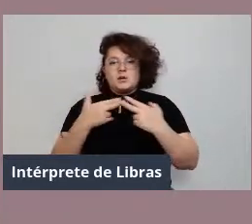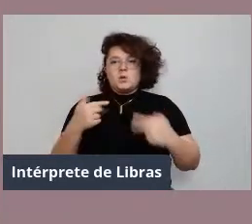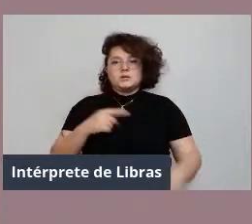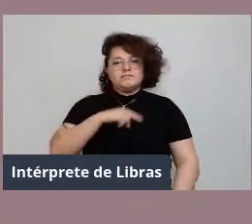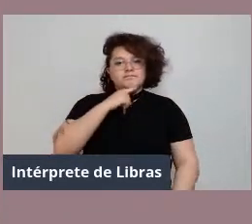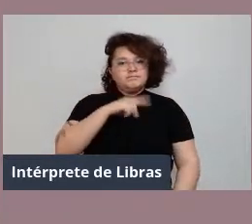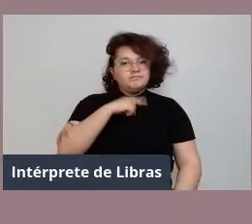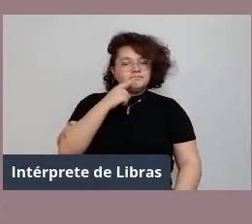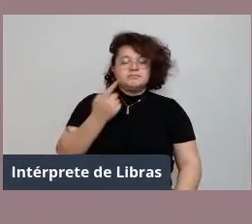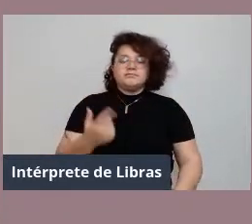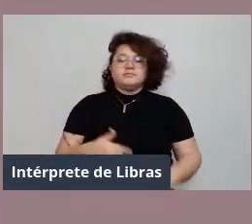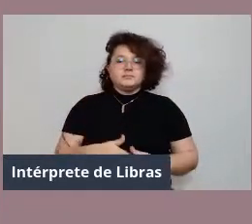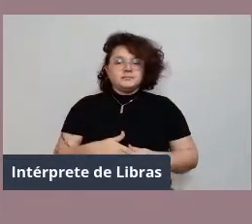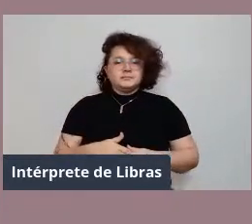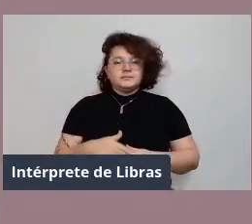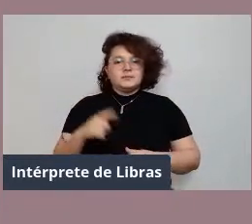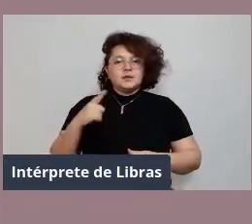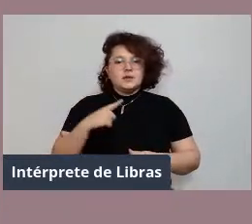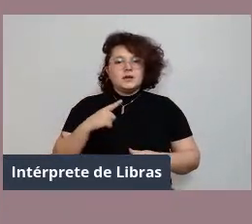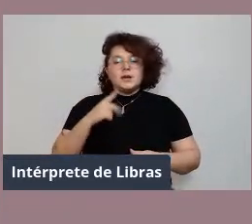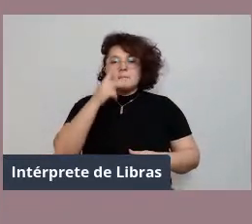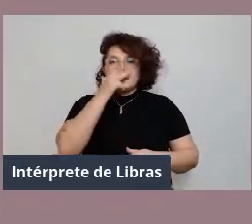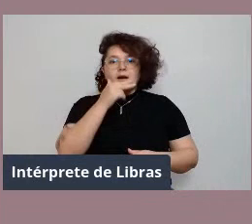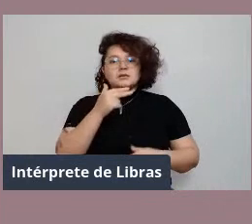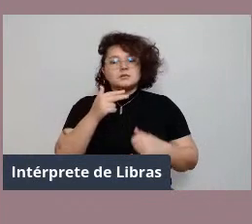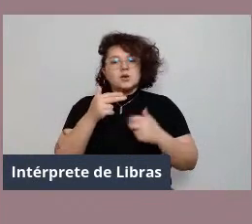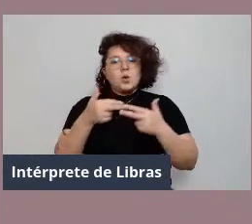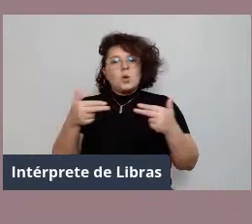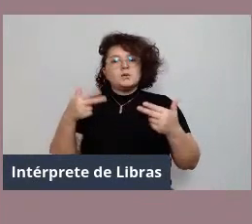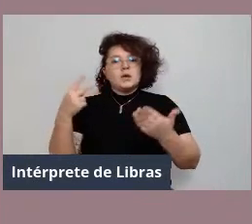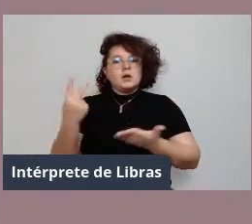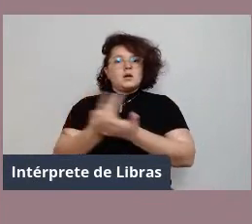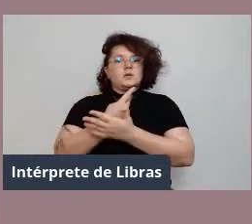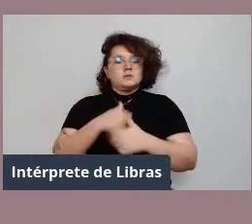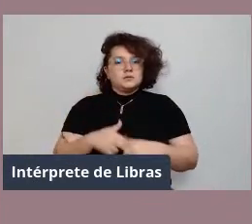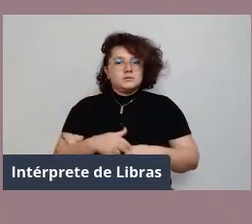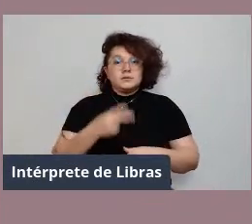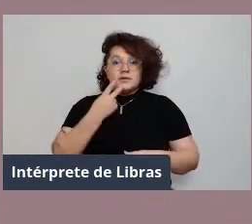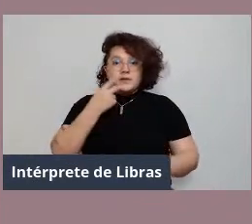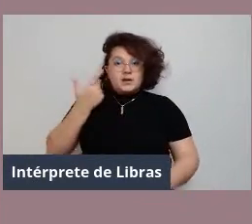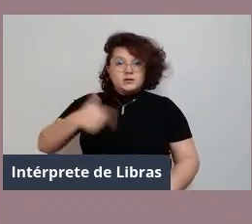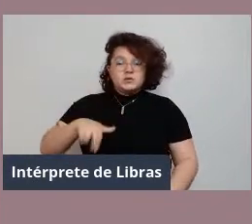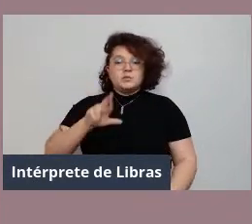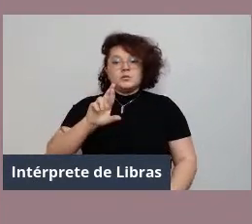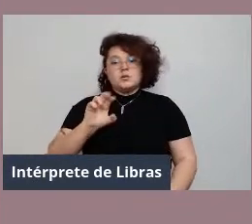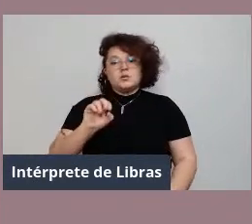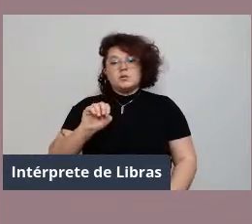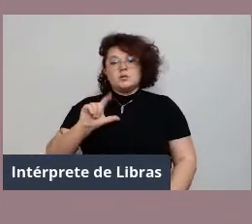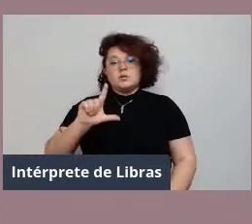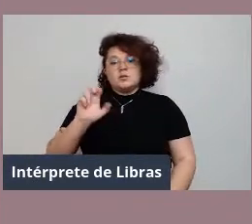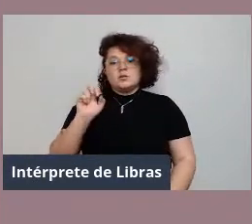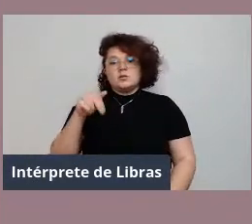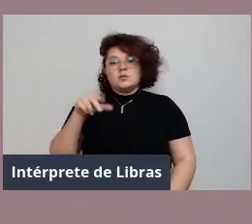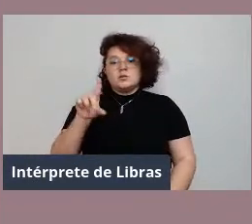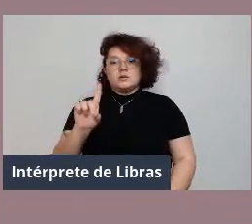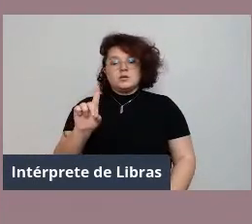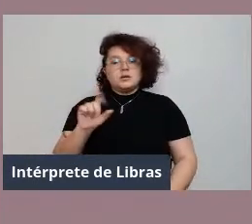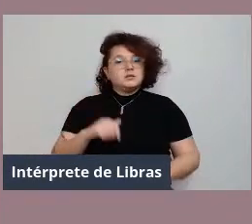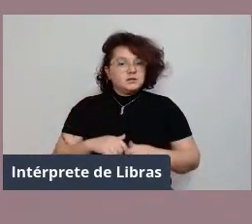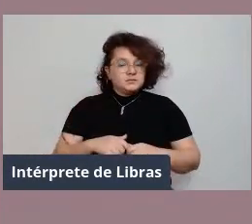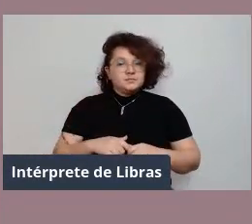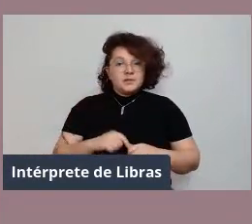E aí alguma coisa aconteceu, que seria, para falar do Barth, né, de novo, seria o meu ponto, né? O Barth tem essa